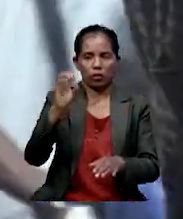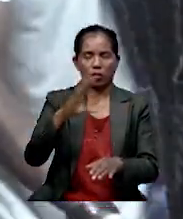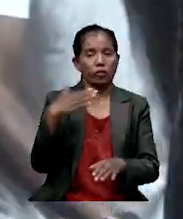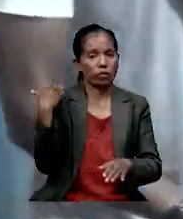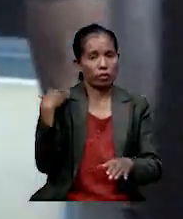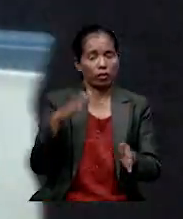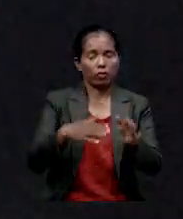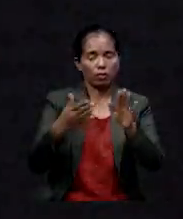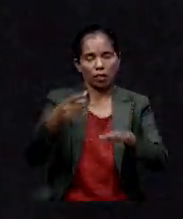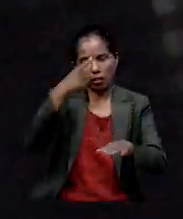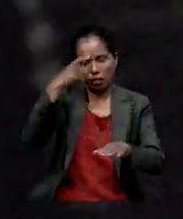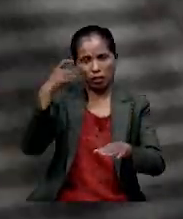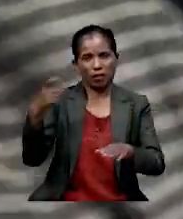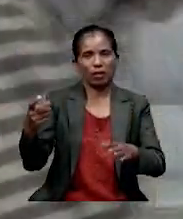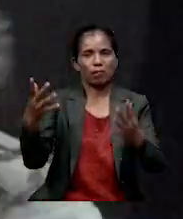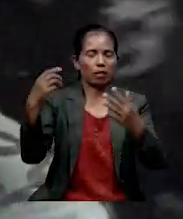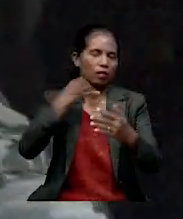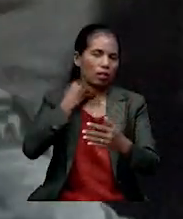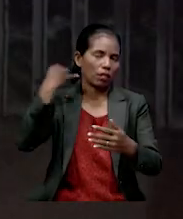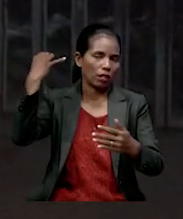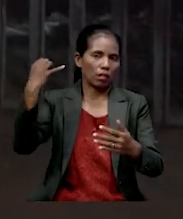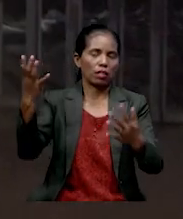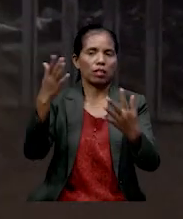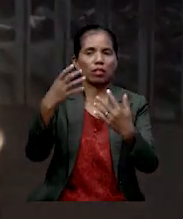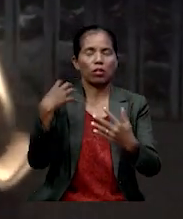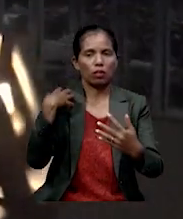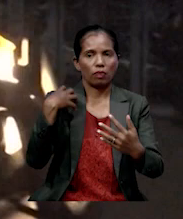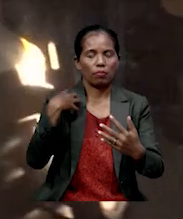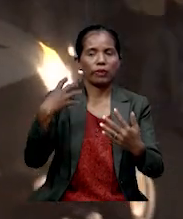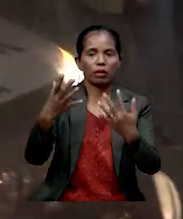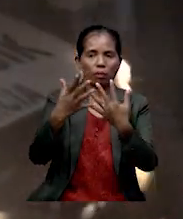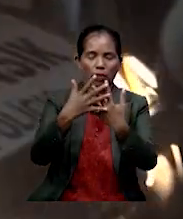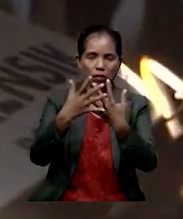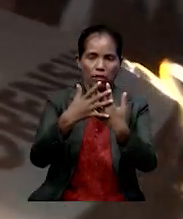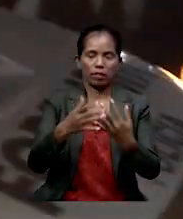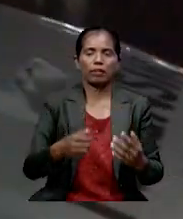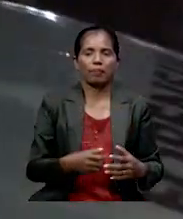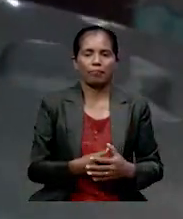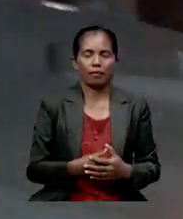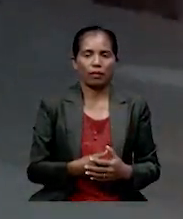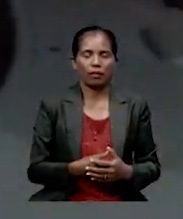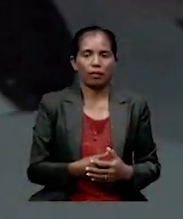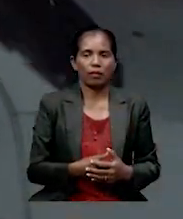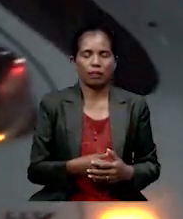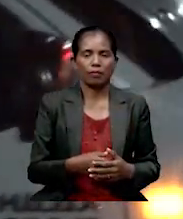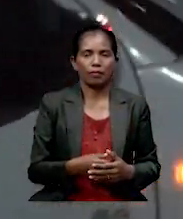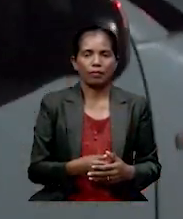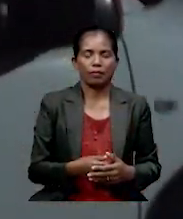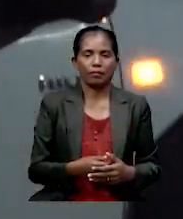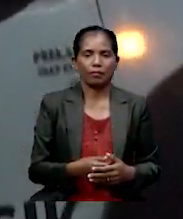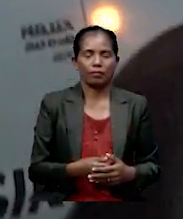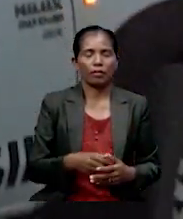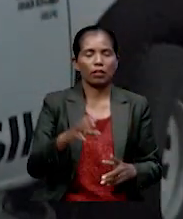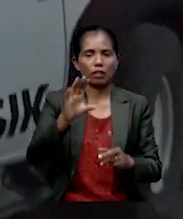desconfia mate tambataraan ia sela detenção komando munisipu Dili ia lorong ida fulan setembro tinanem.